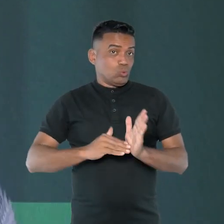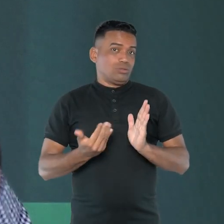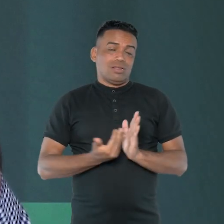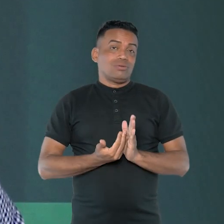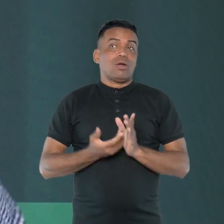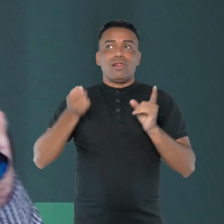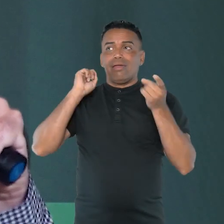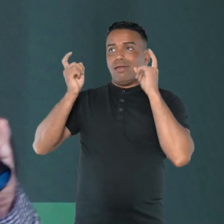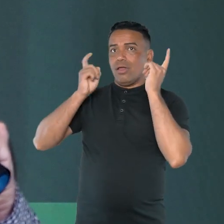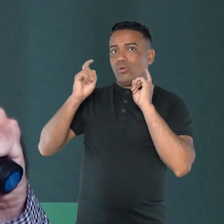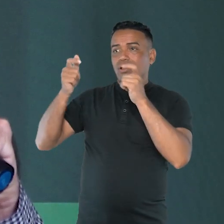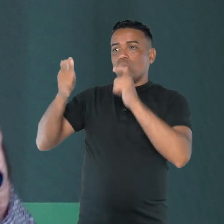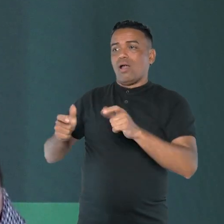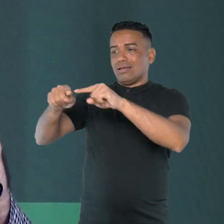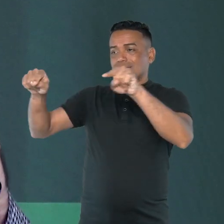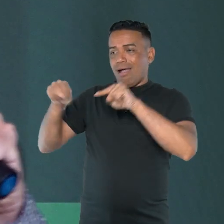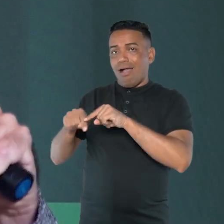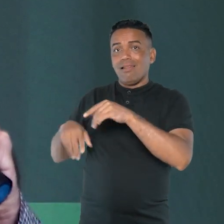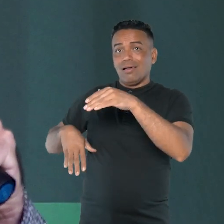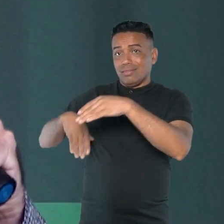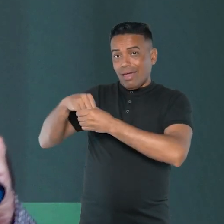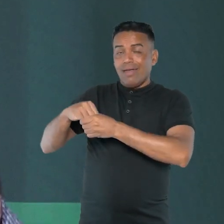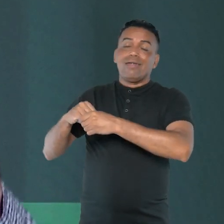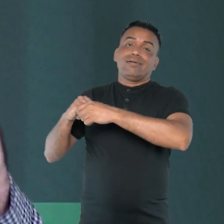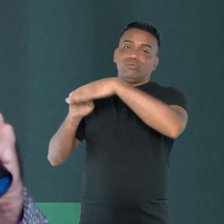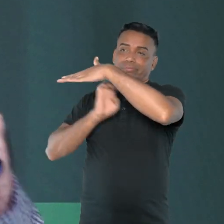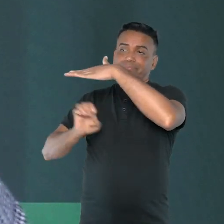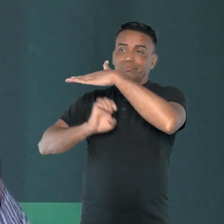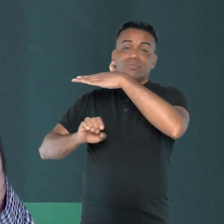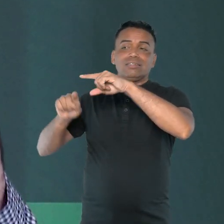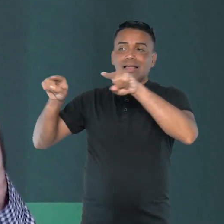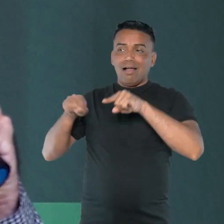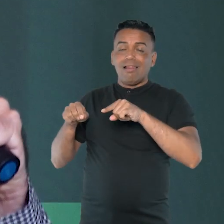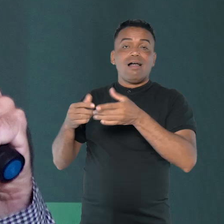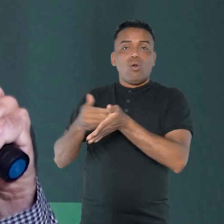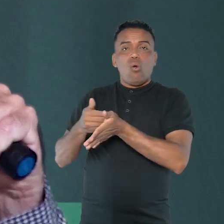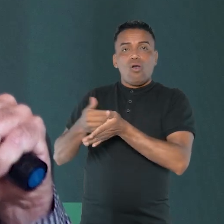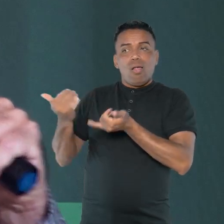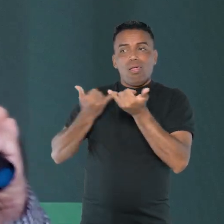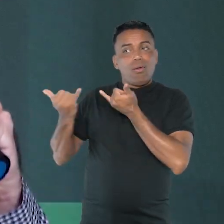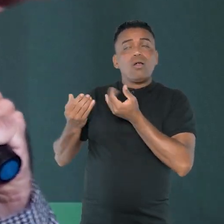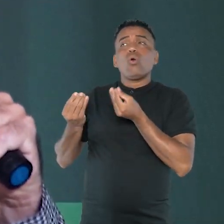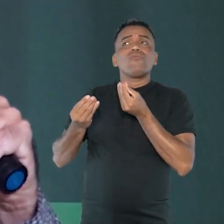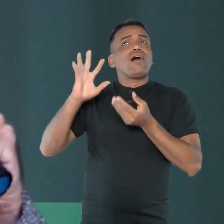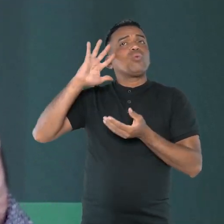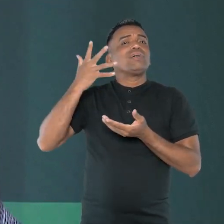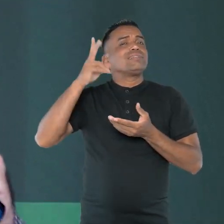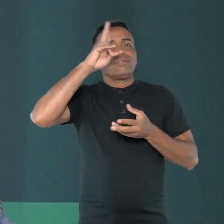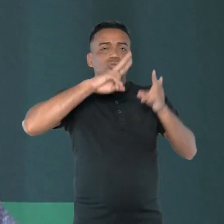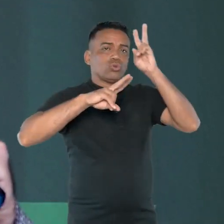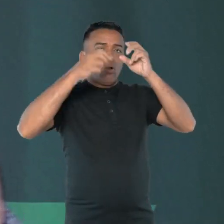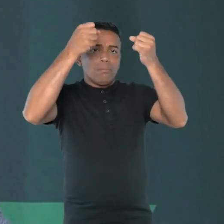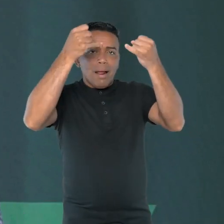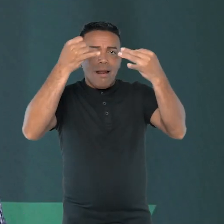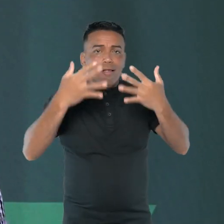numa salinha da editora, chamada Confessionário, e lá ele dizia como essa história ia acontecer. Olha,